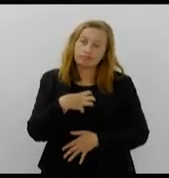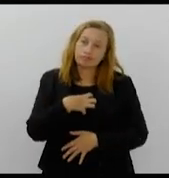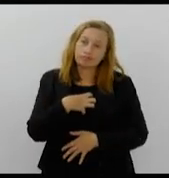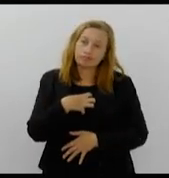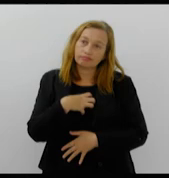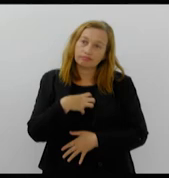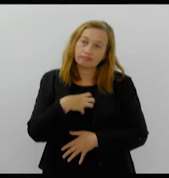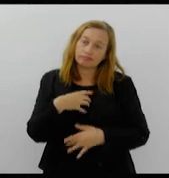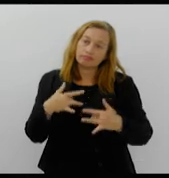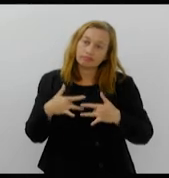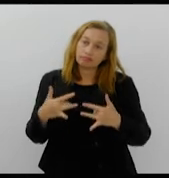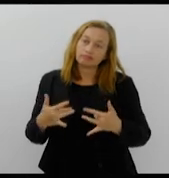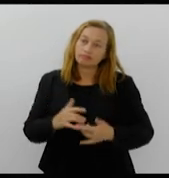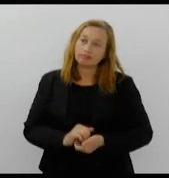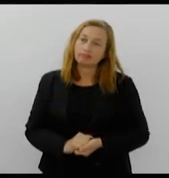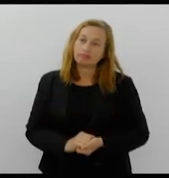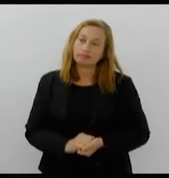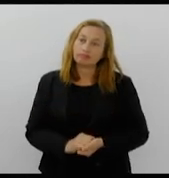fica aqui a nossa solidariedade.